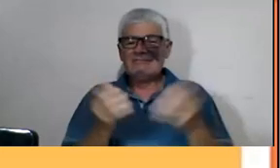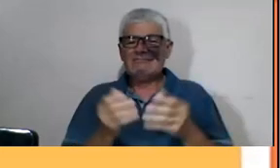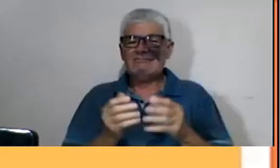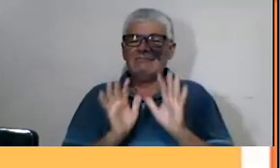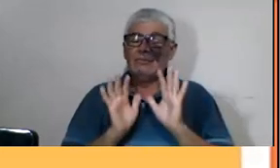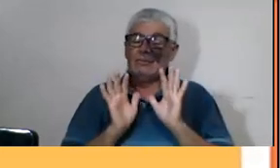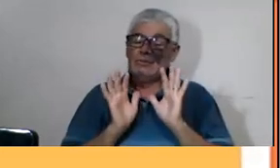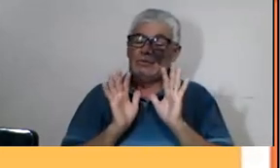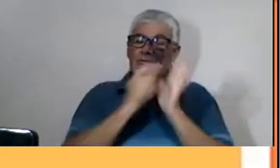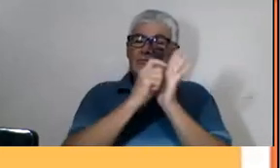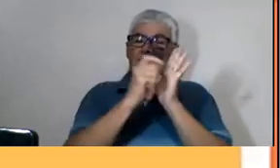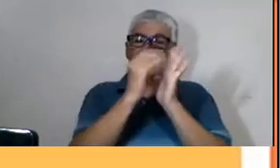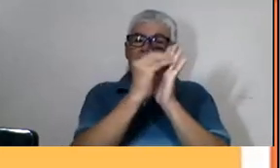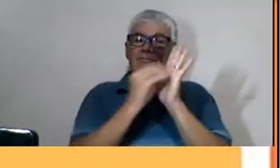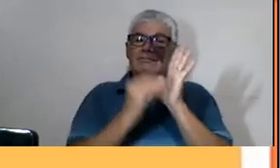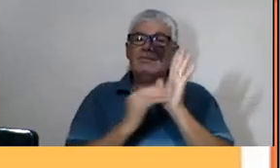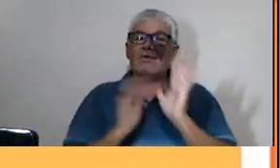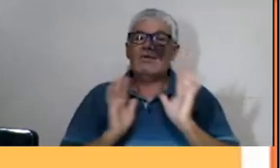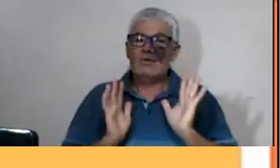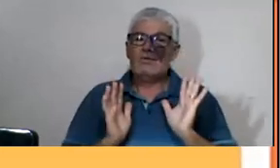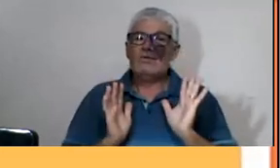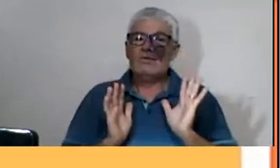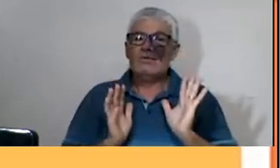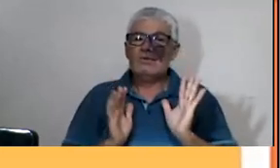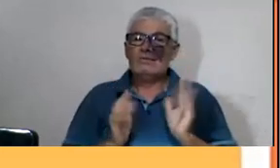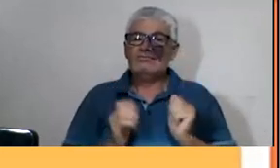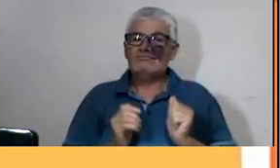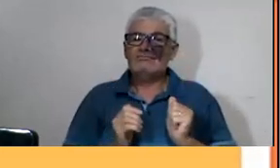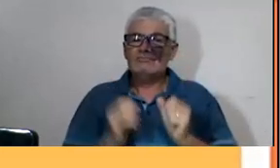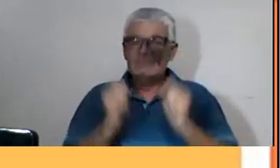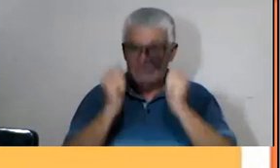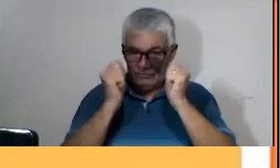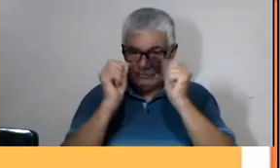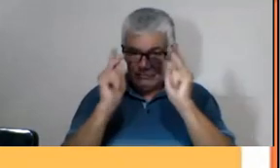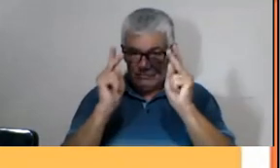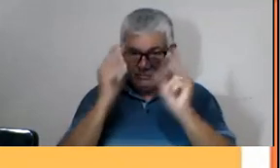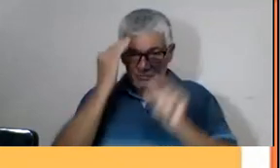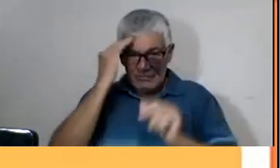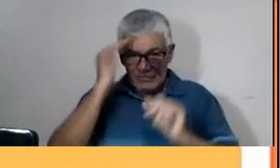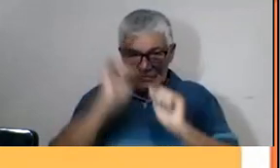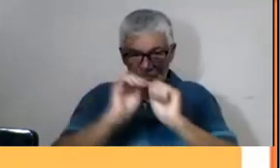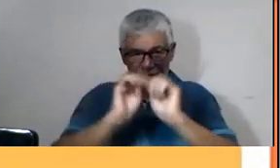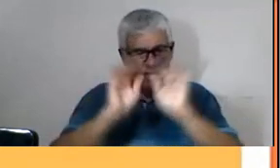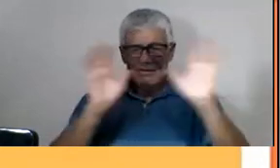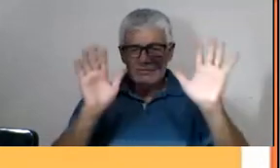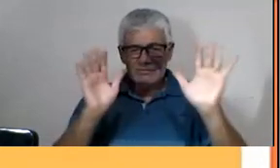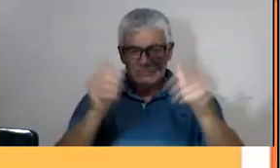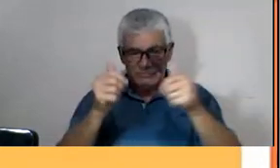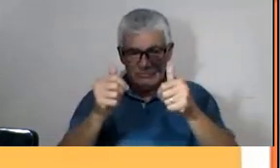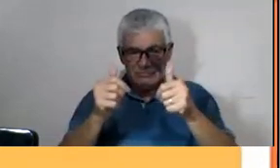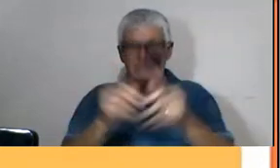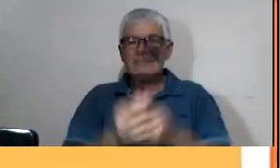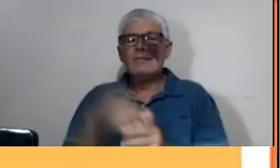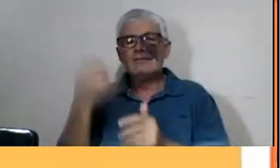não destruiu nada do templo, assim, da construção, mas levou, deixou lá no templo do Deus dele